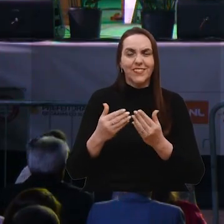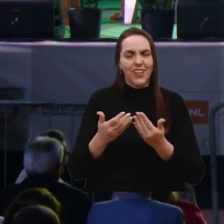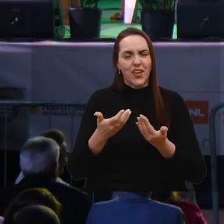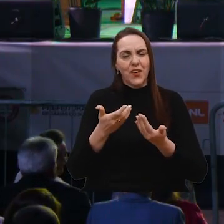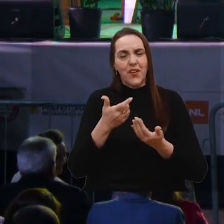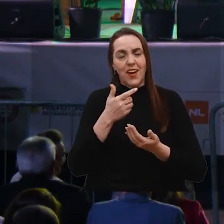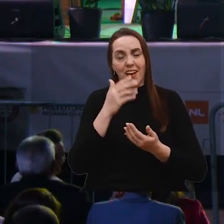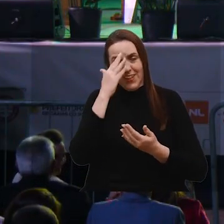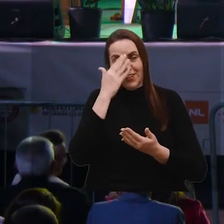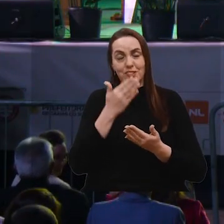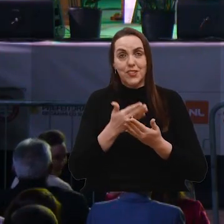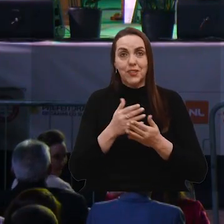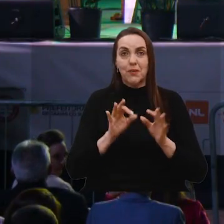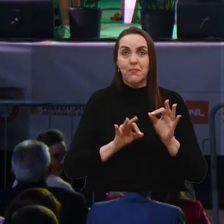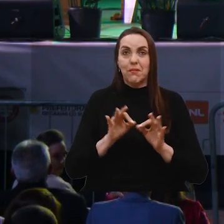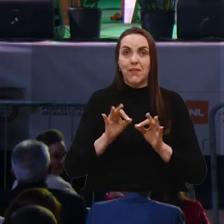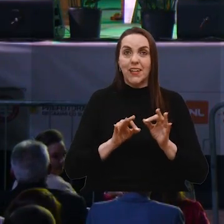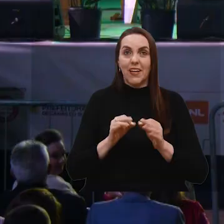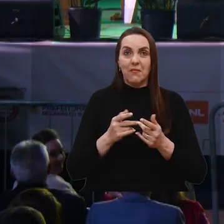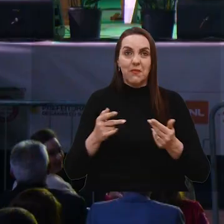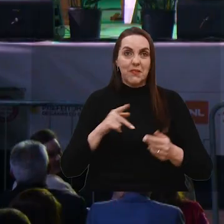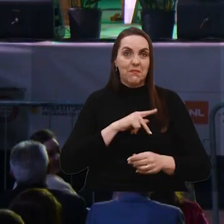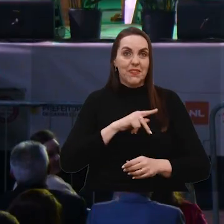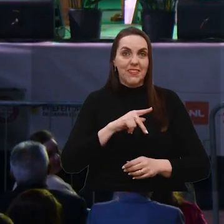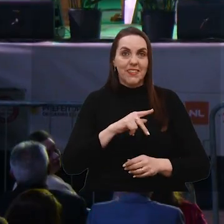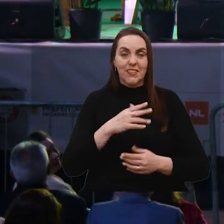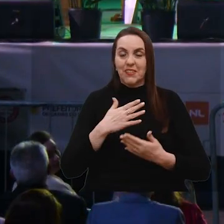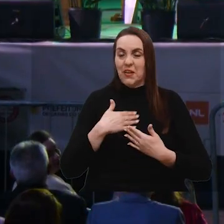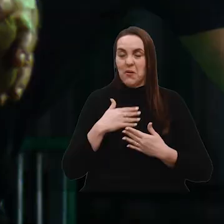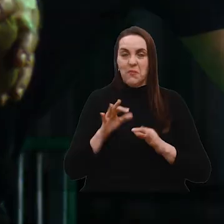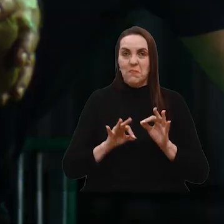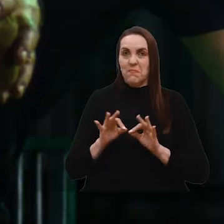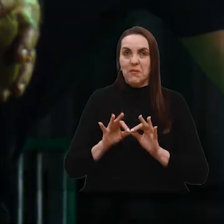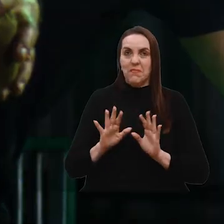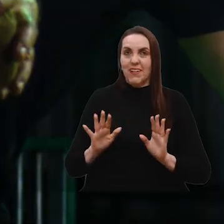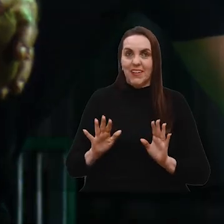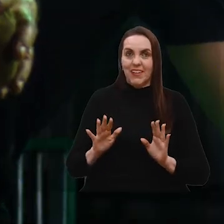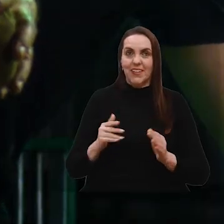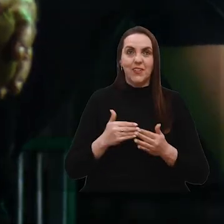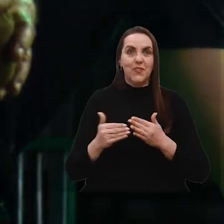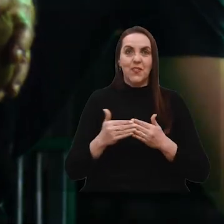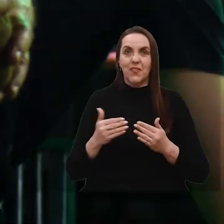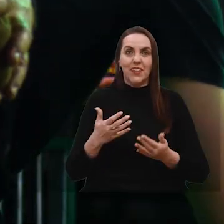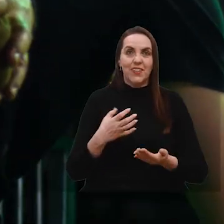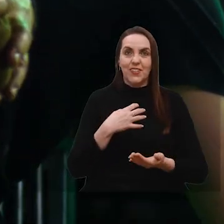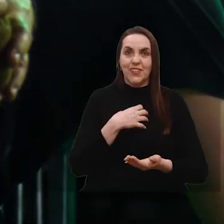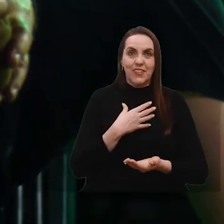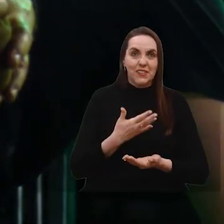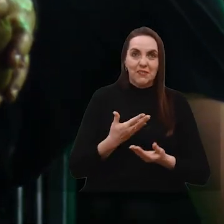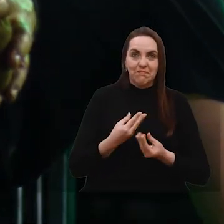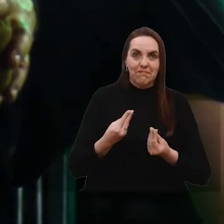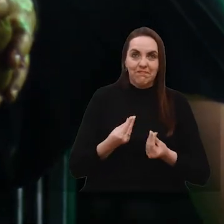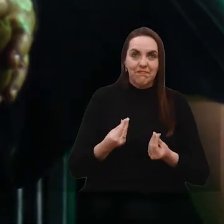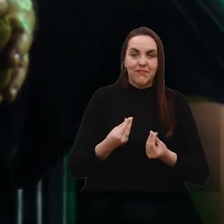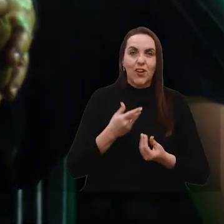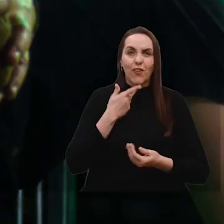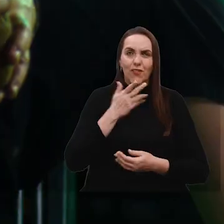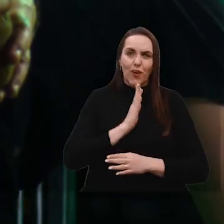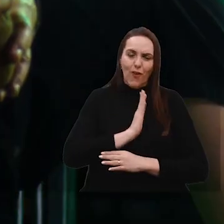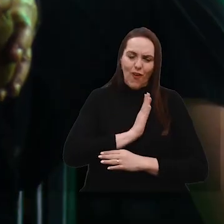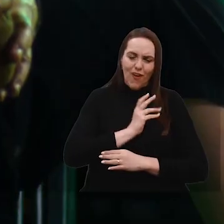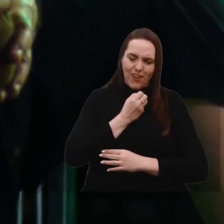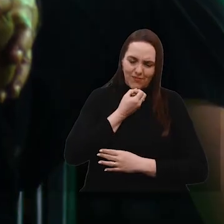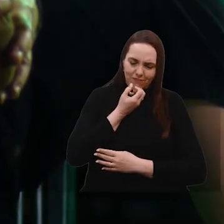Muito boa noite. Acho que eu deveria ter preparado algo, presidente, mas não preparei. De qualquer